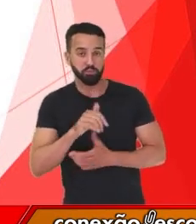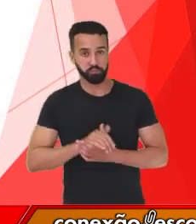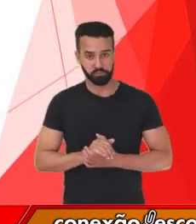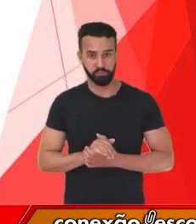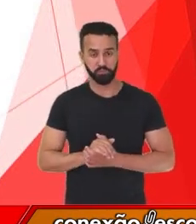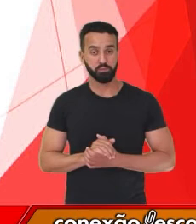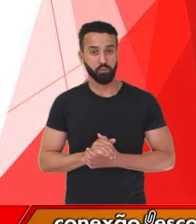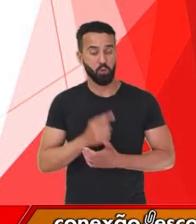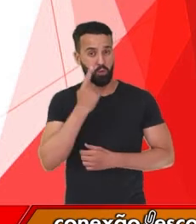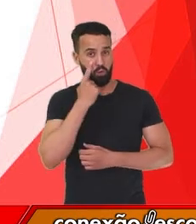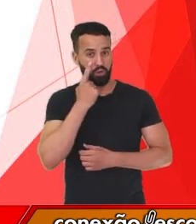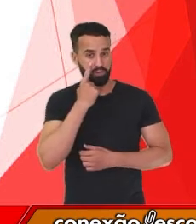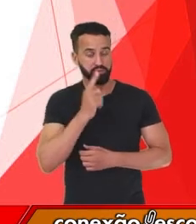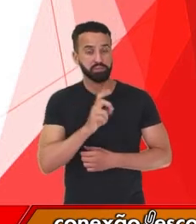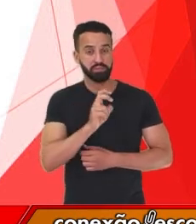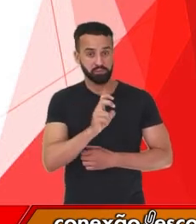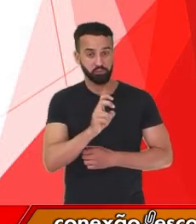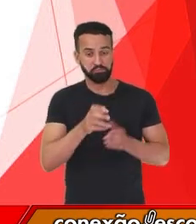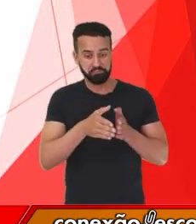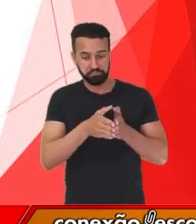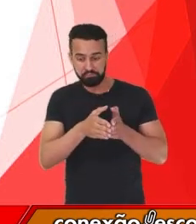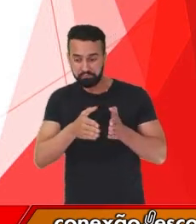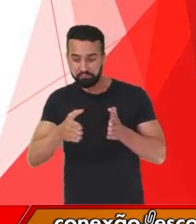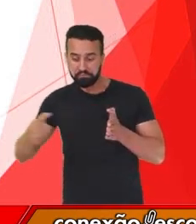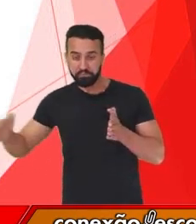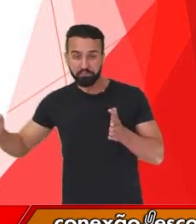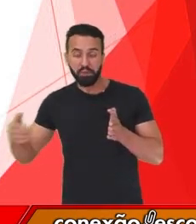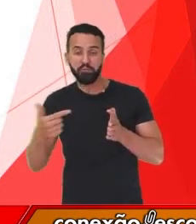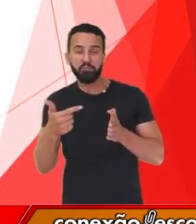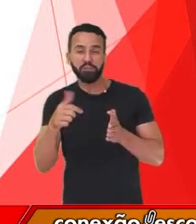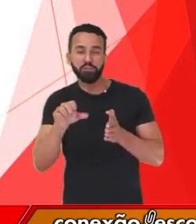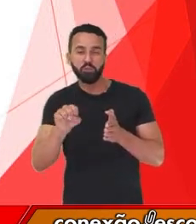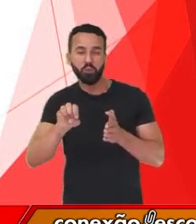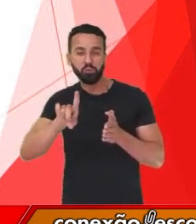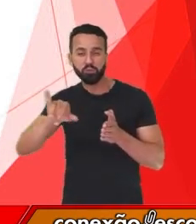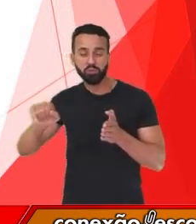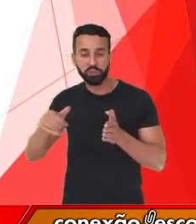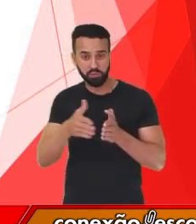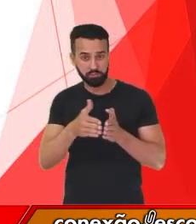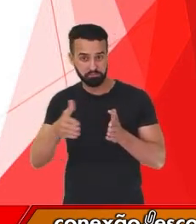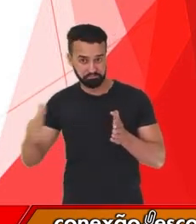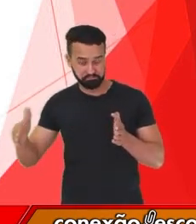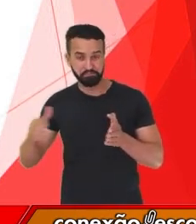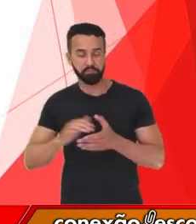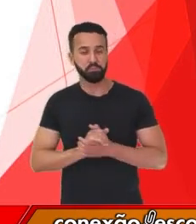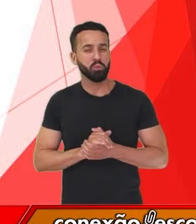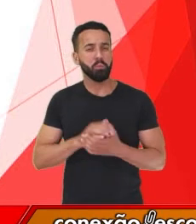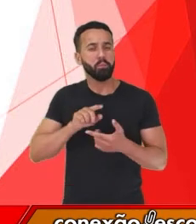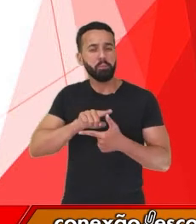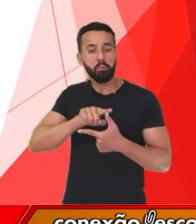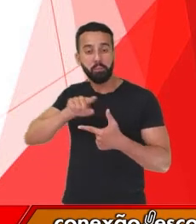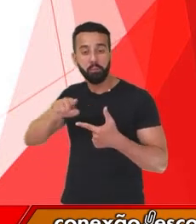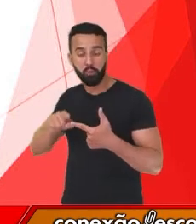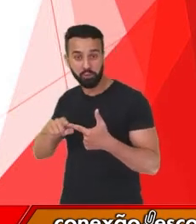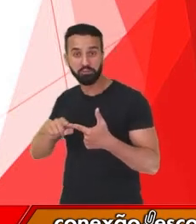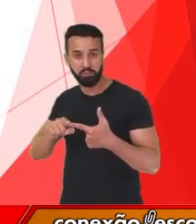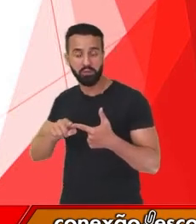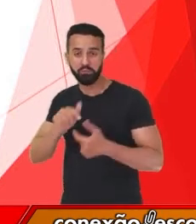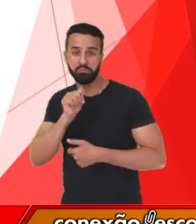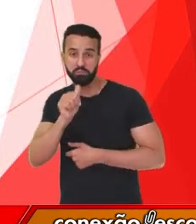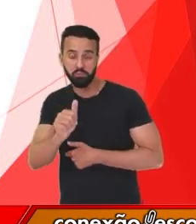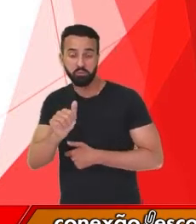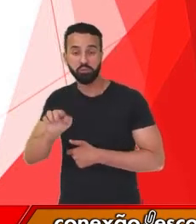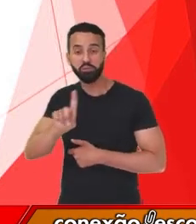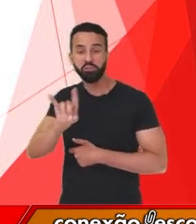a partir do dia 5, 28 dias. Então, a próxima menstruação dessa mulher do exemplo será no dia 1º